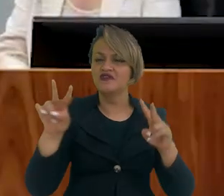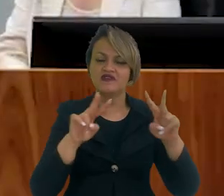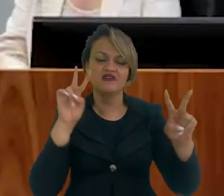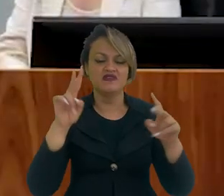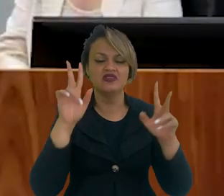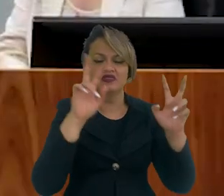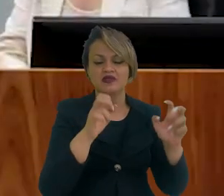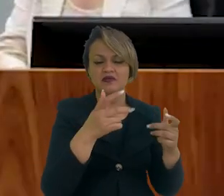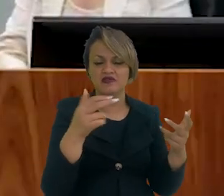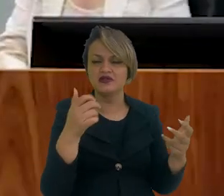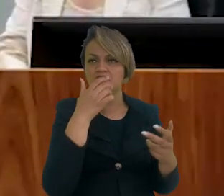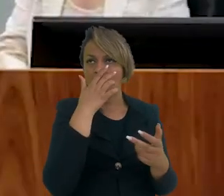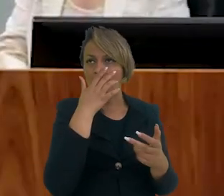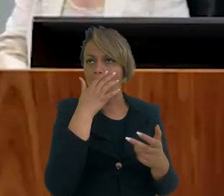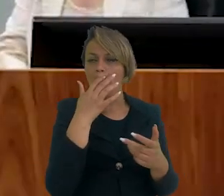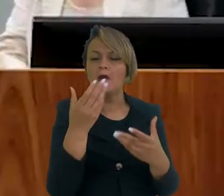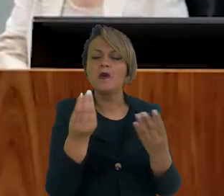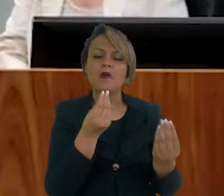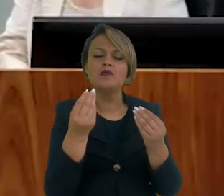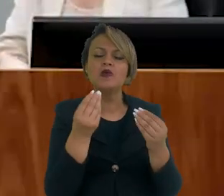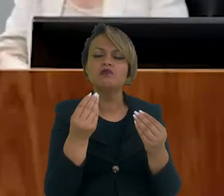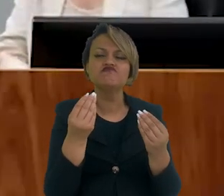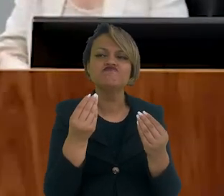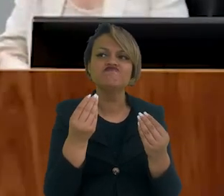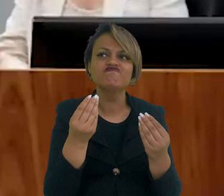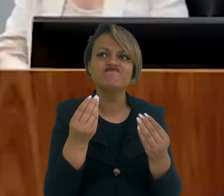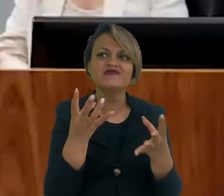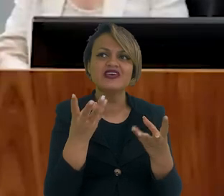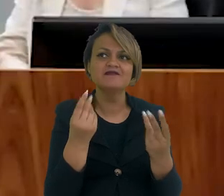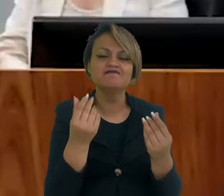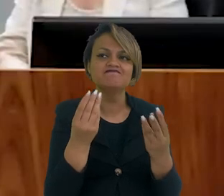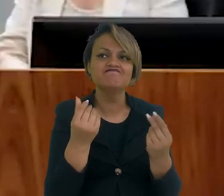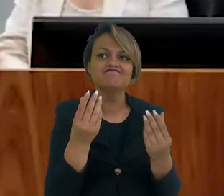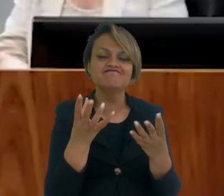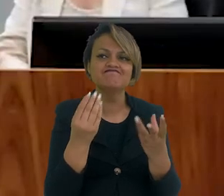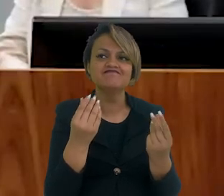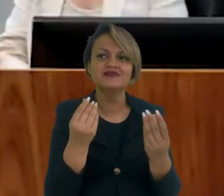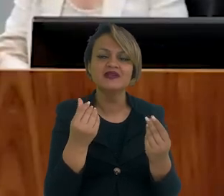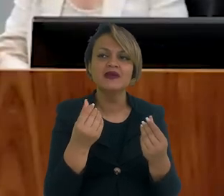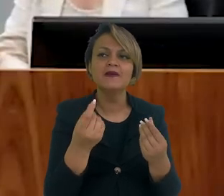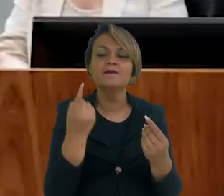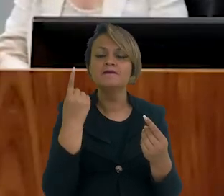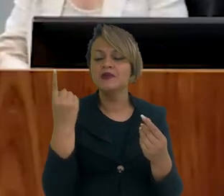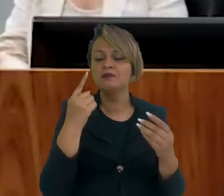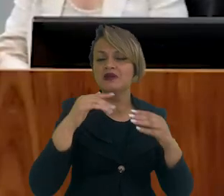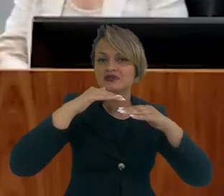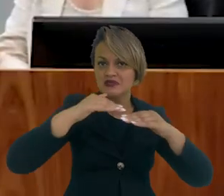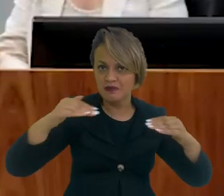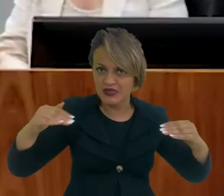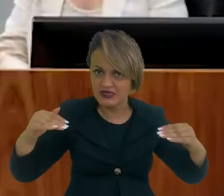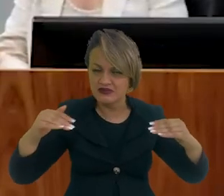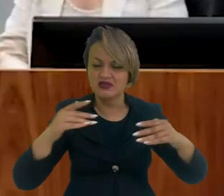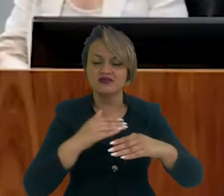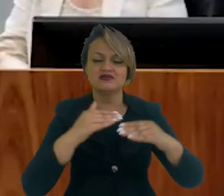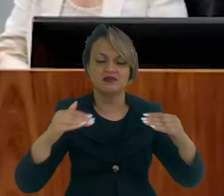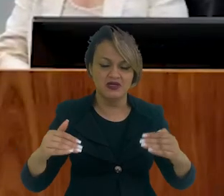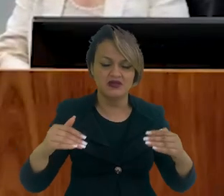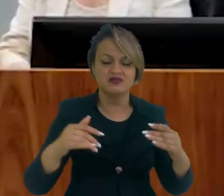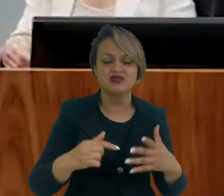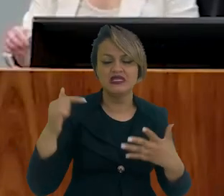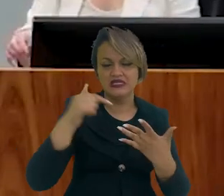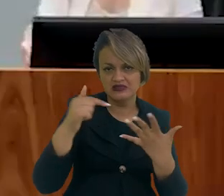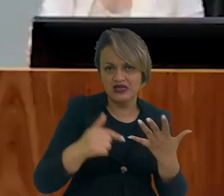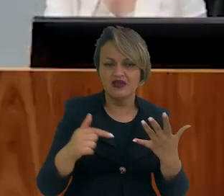o que no dia a dia no nosso quando nos deparamos com essa questão é assim como balizar como como